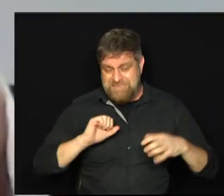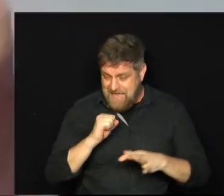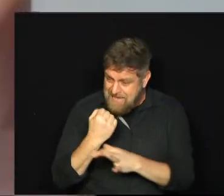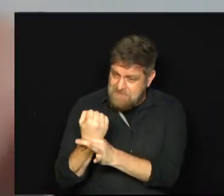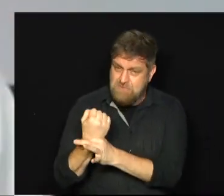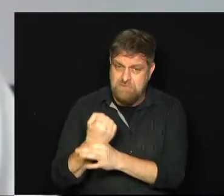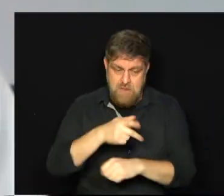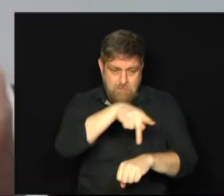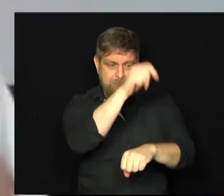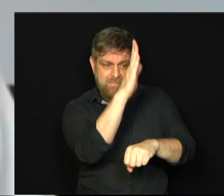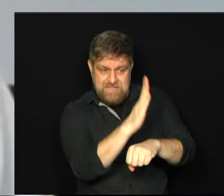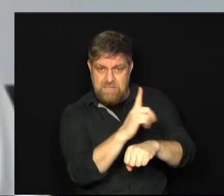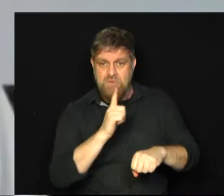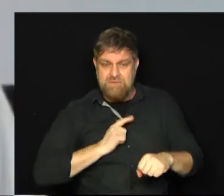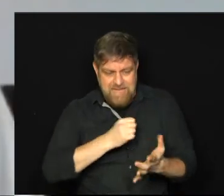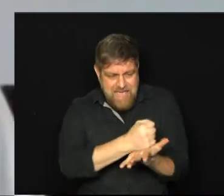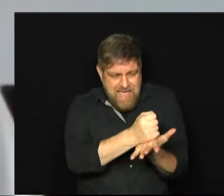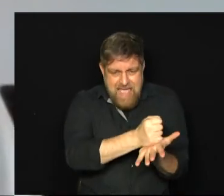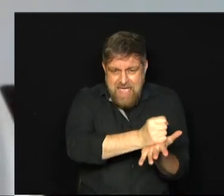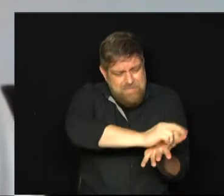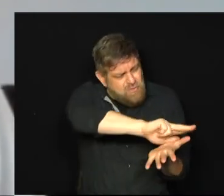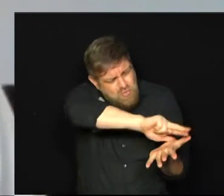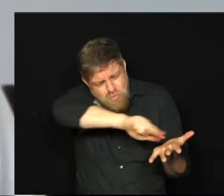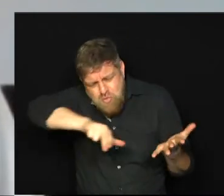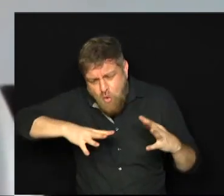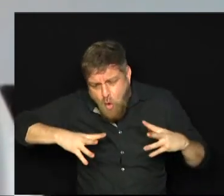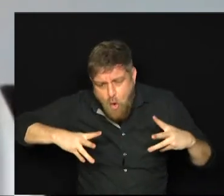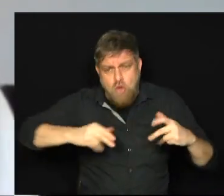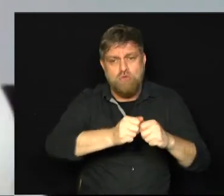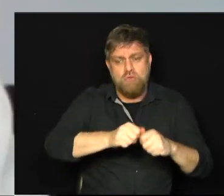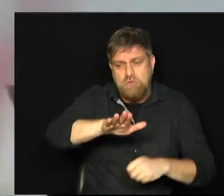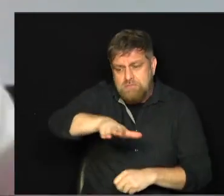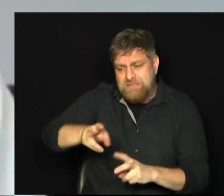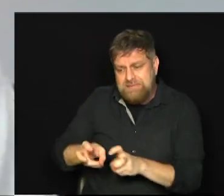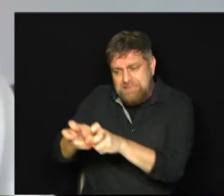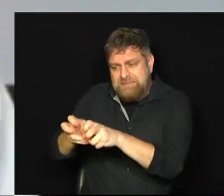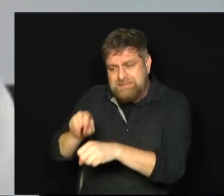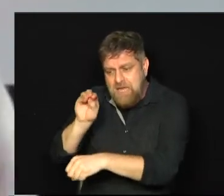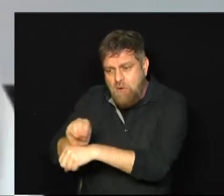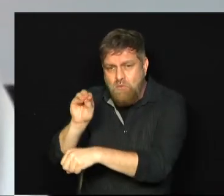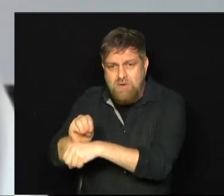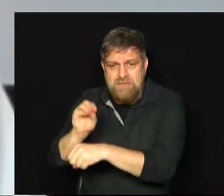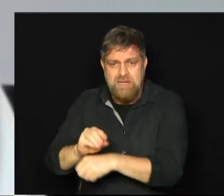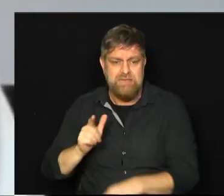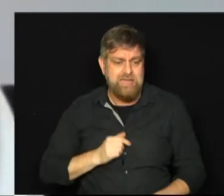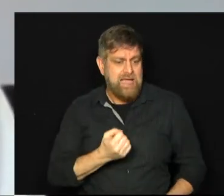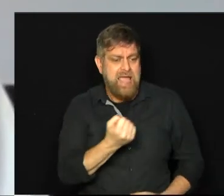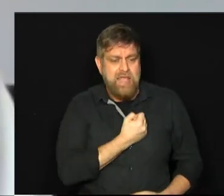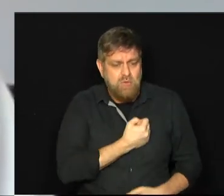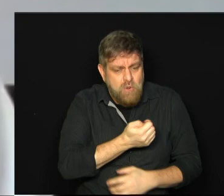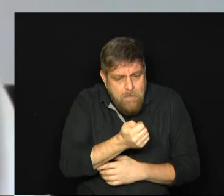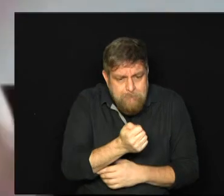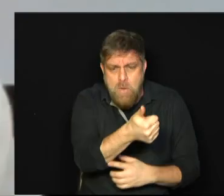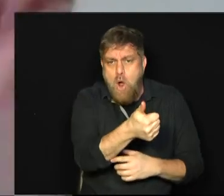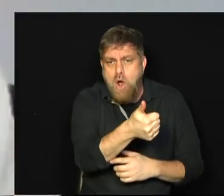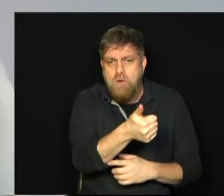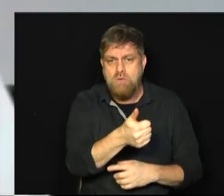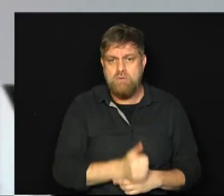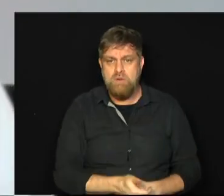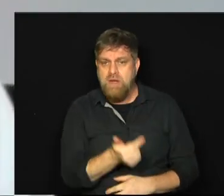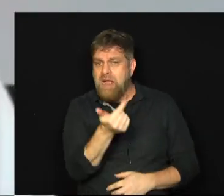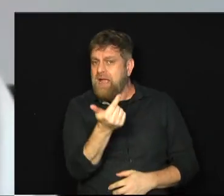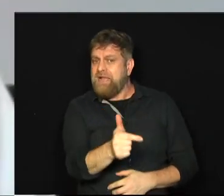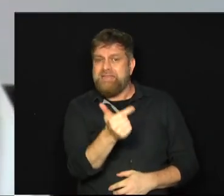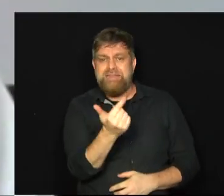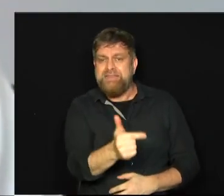Brasil tenha todos os medicamentos essenciais do câncer da criança. 2 dúzias é um número pequeno. Não existe